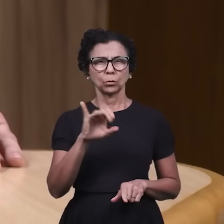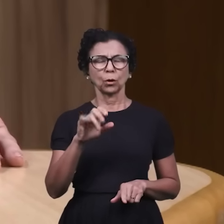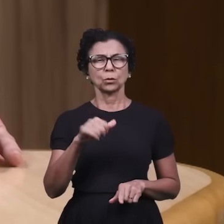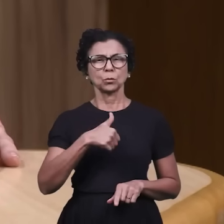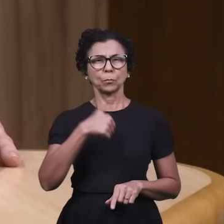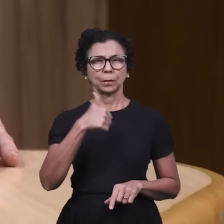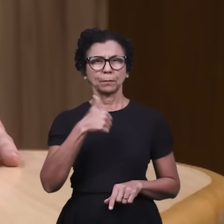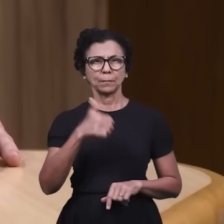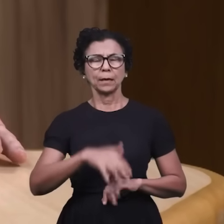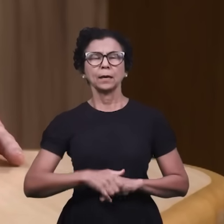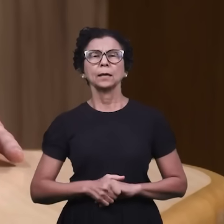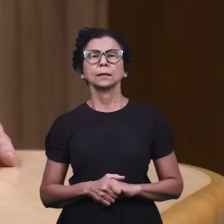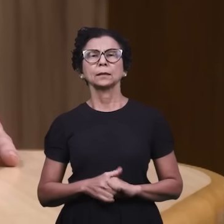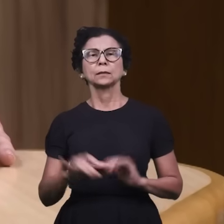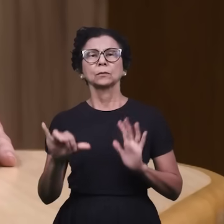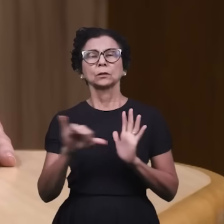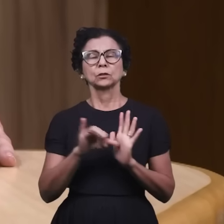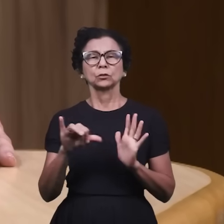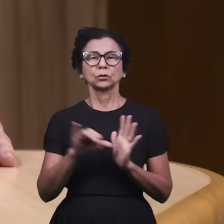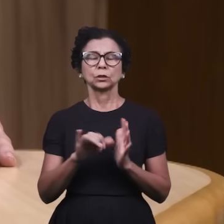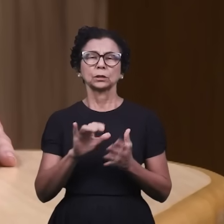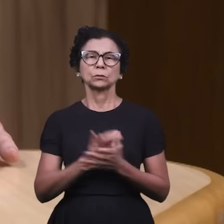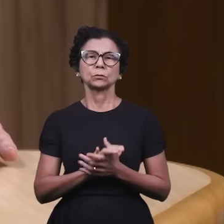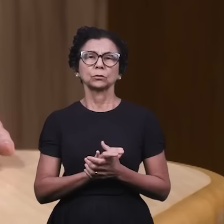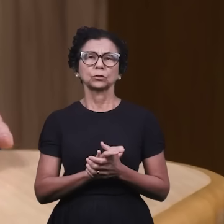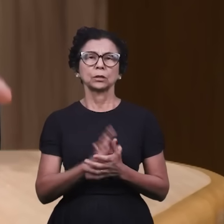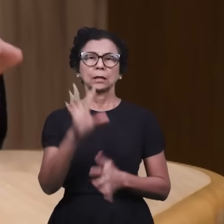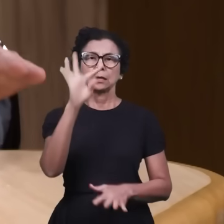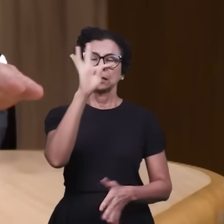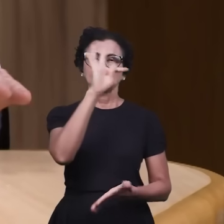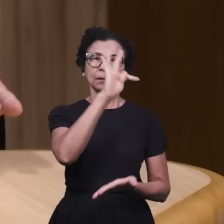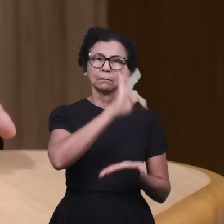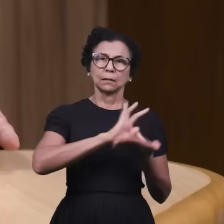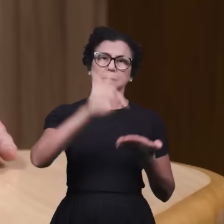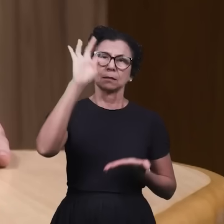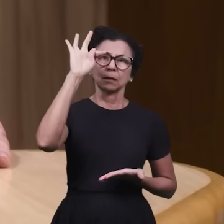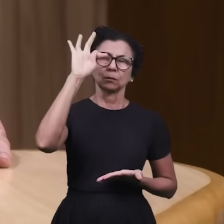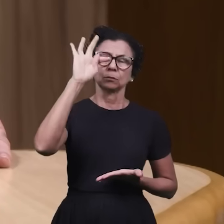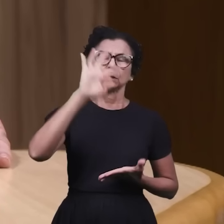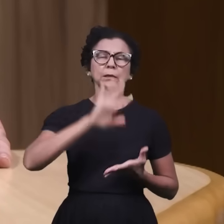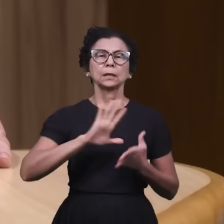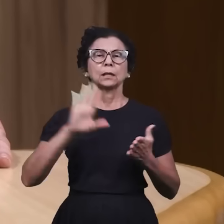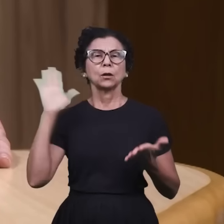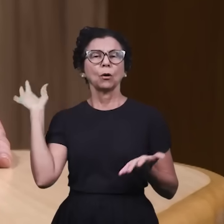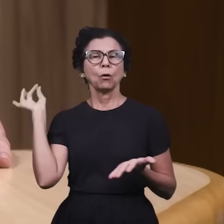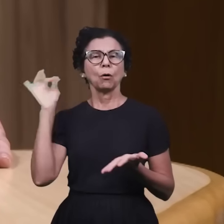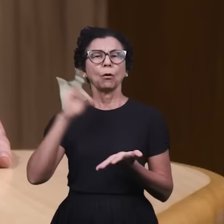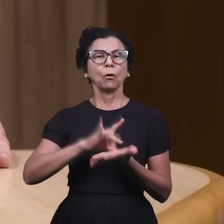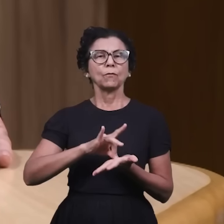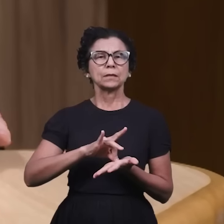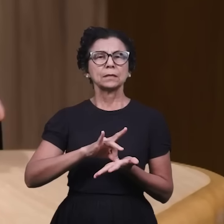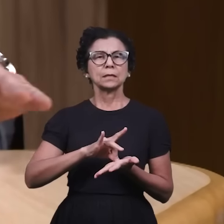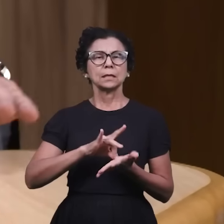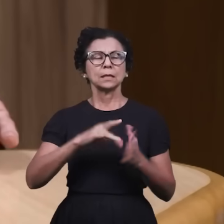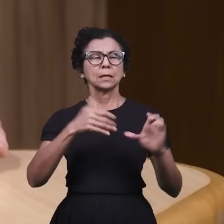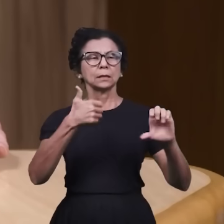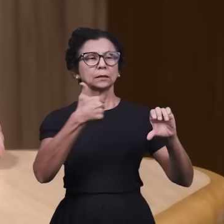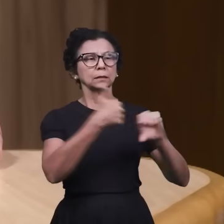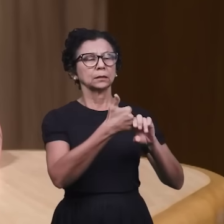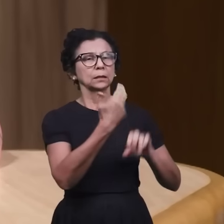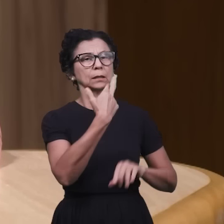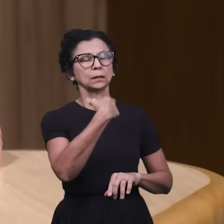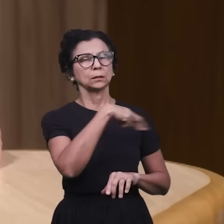380, no Edito de Tessalônica, que ele oficializa o cristianismo como a